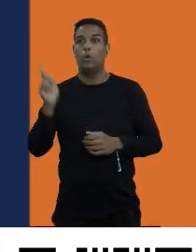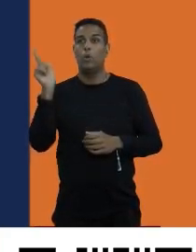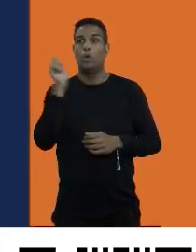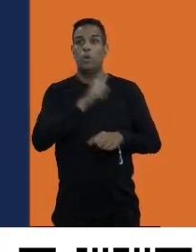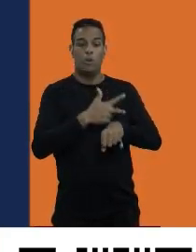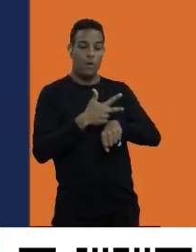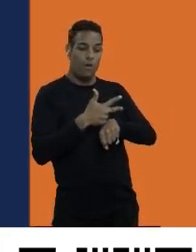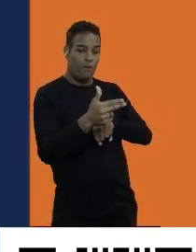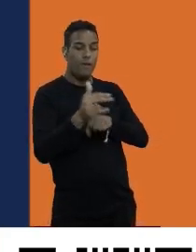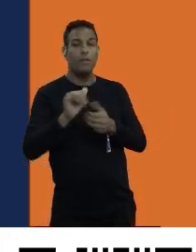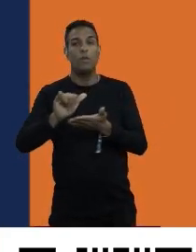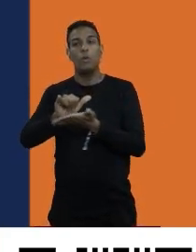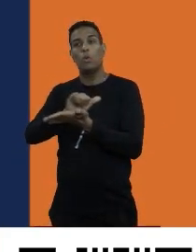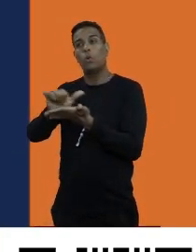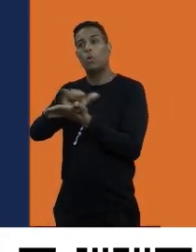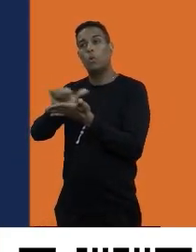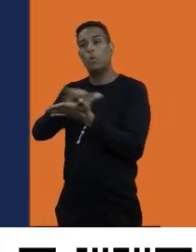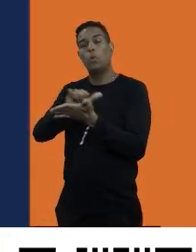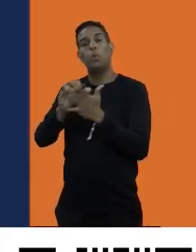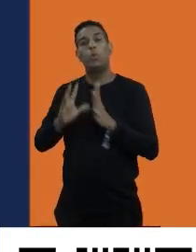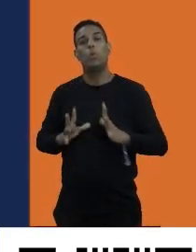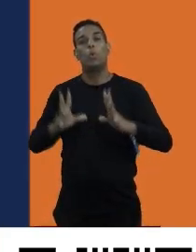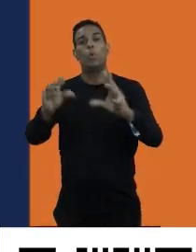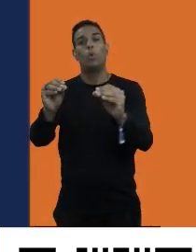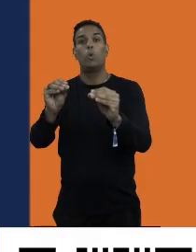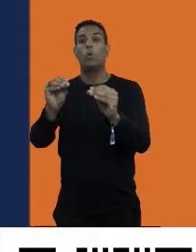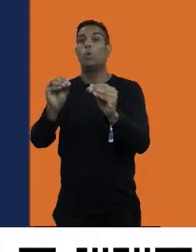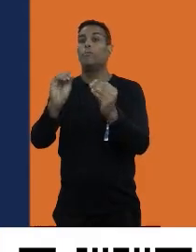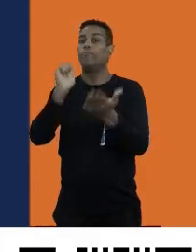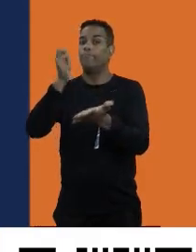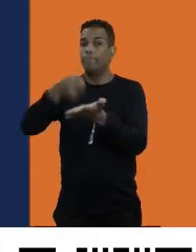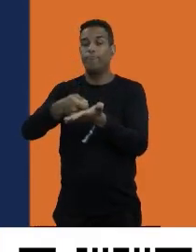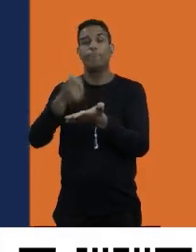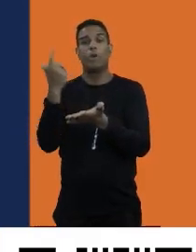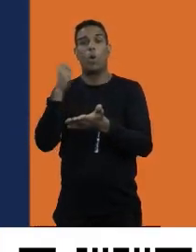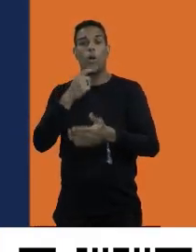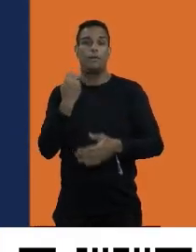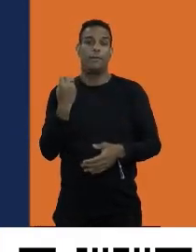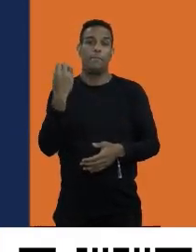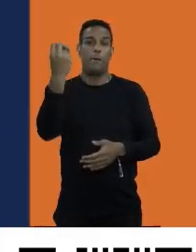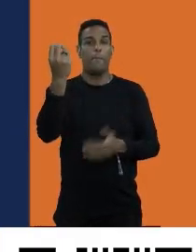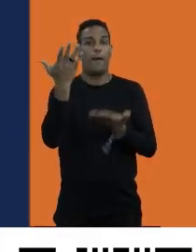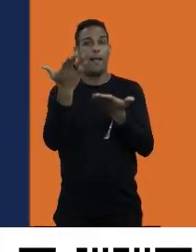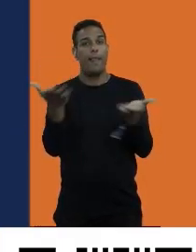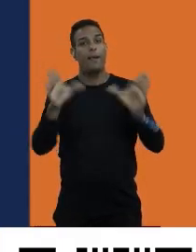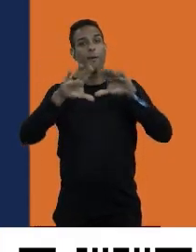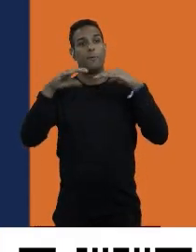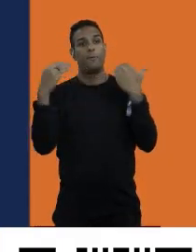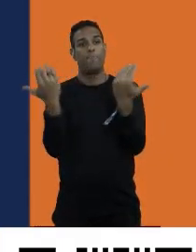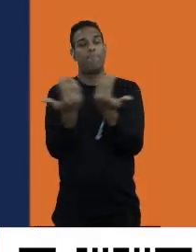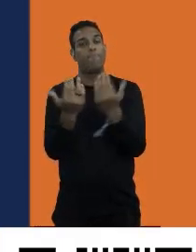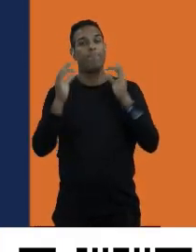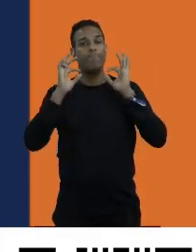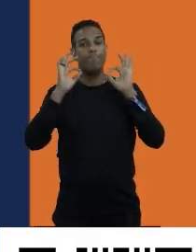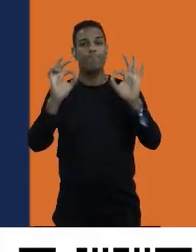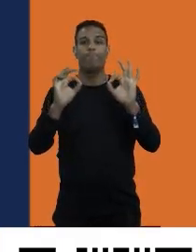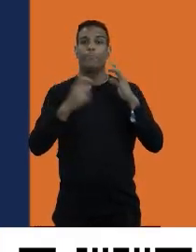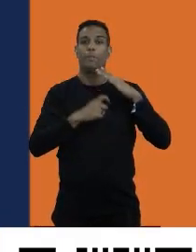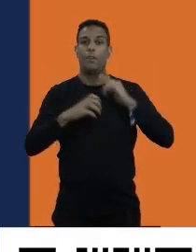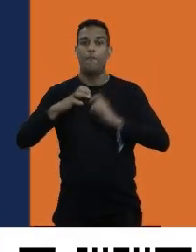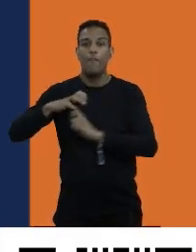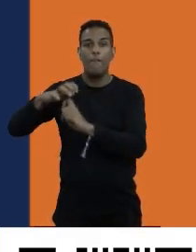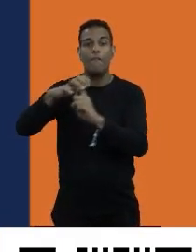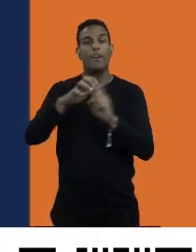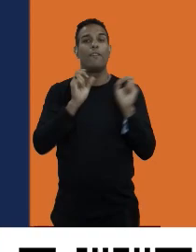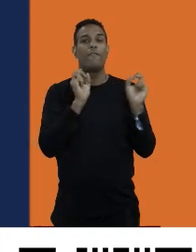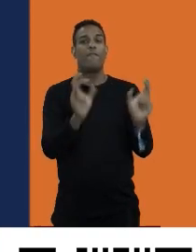para Nova York com todas as despesas pagas participar da NRF 2024, a Retail's Big Show, que é a maior feira de varejo